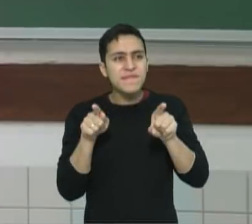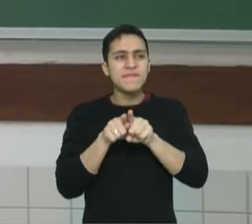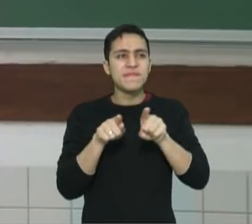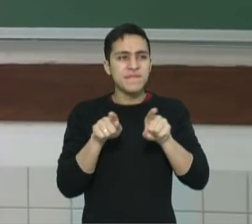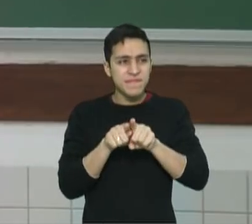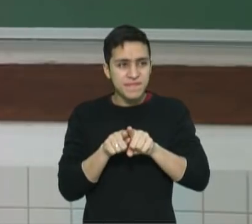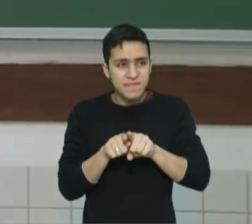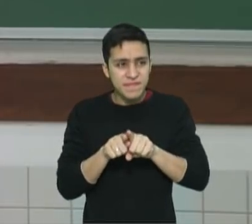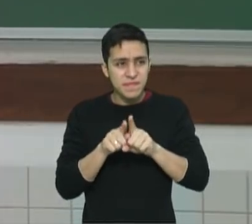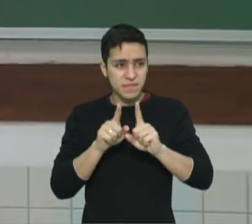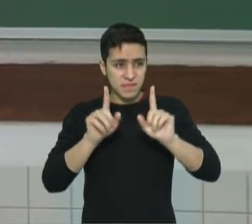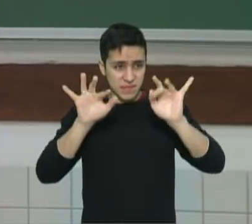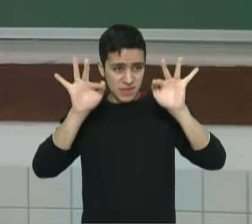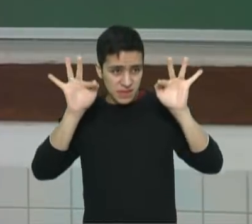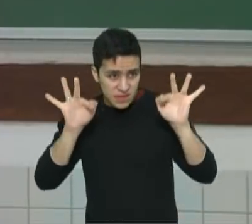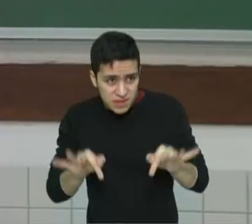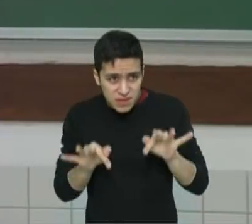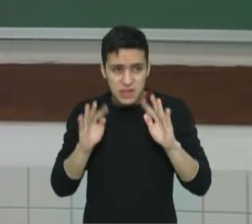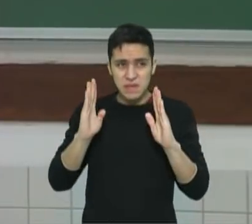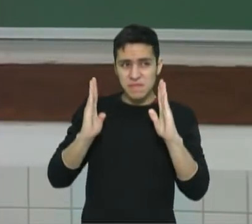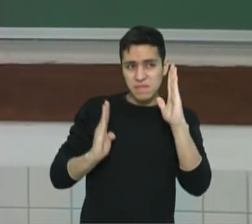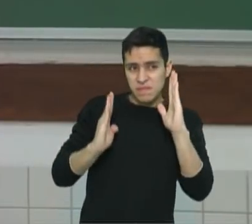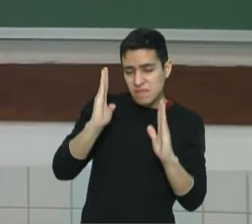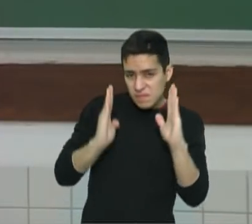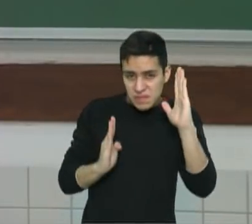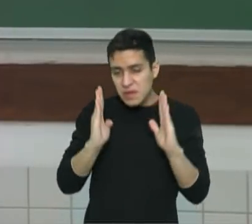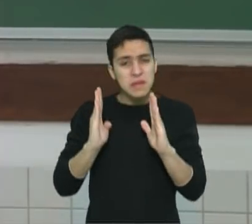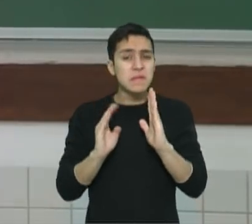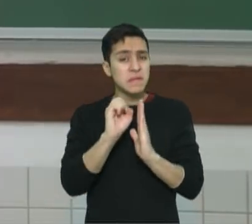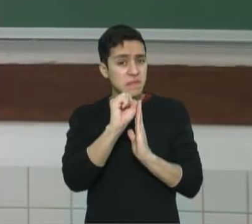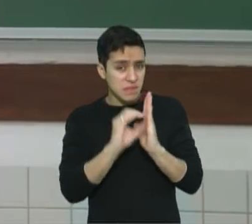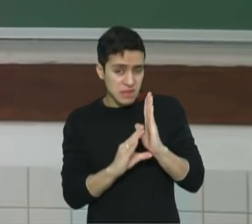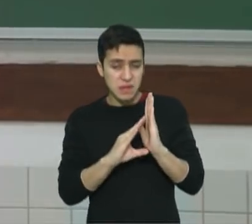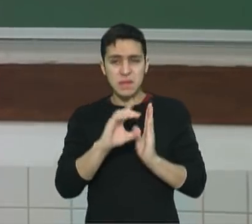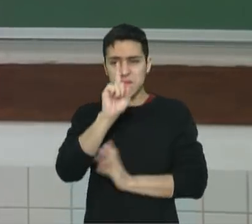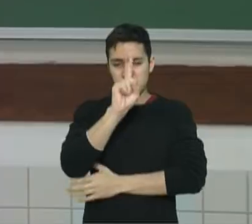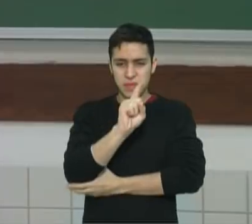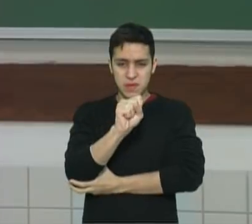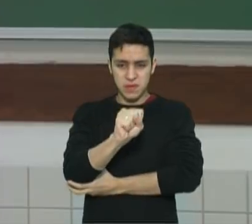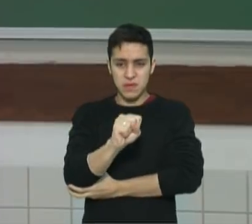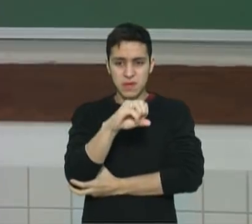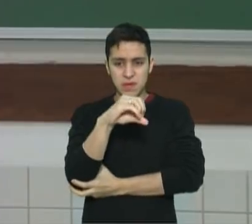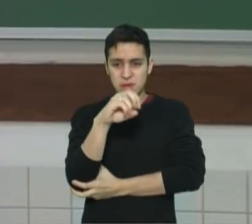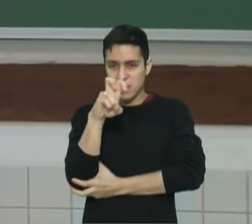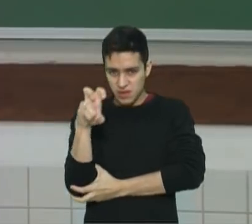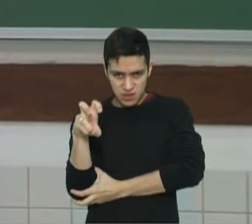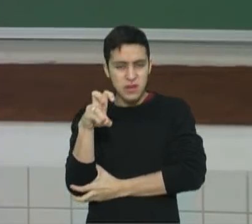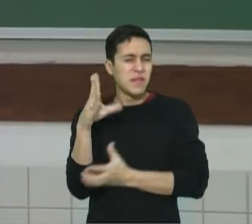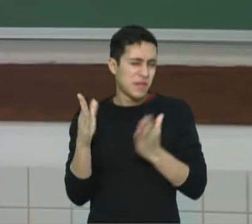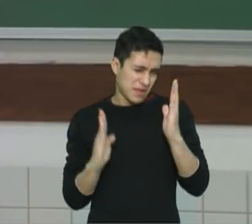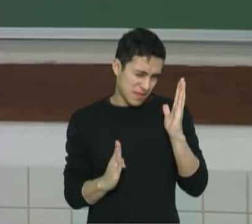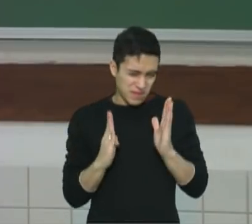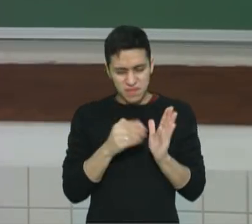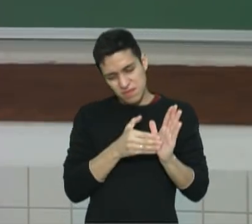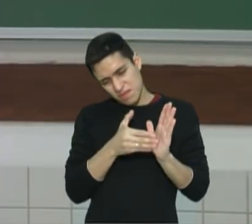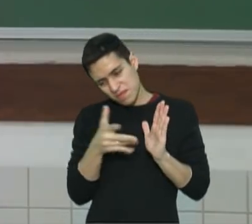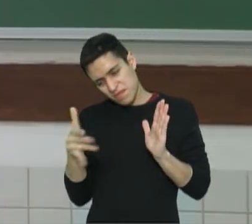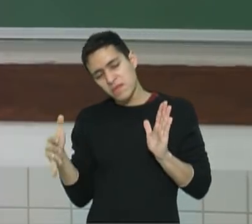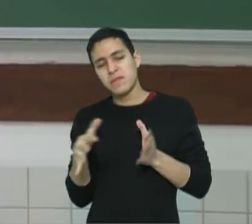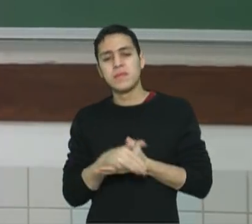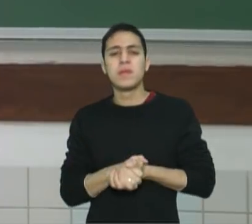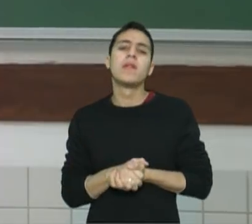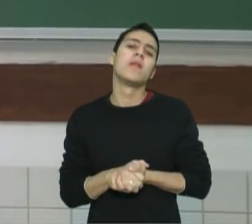isso, ao final, já no finalzinho deste século, a partir de 1895, vamos considerar um pouquinho mais do que